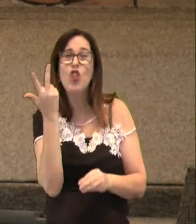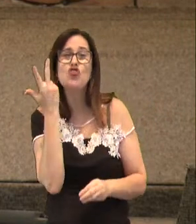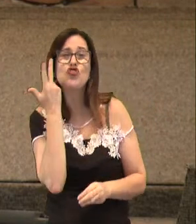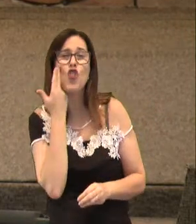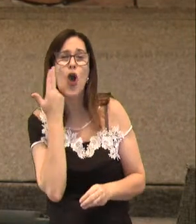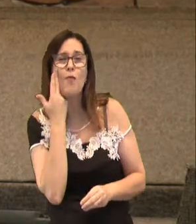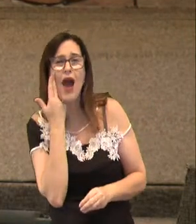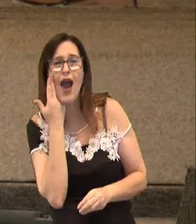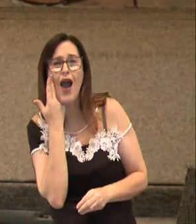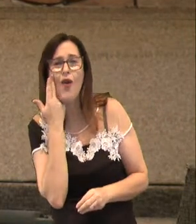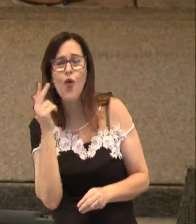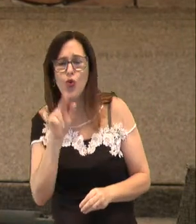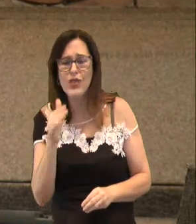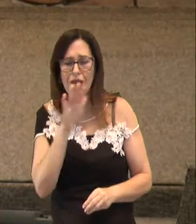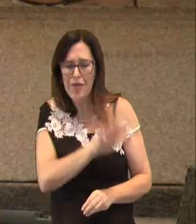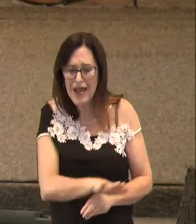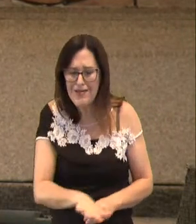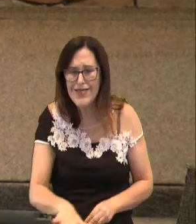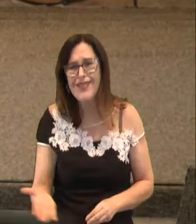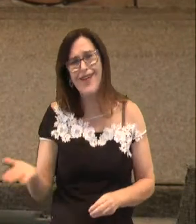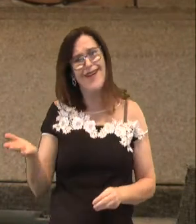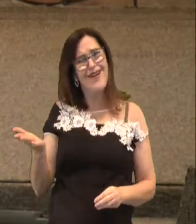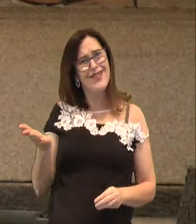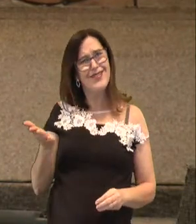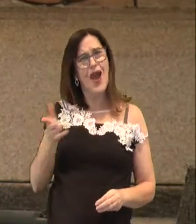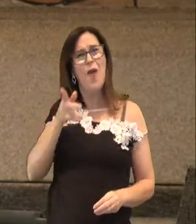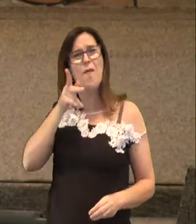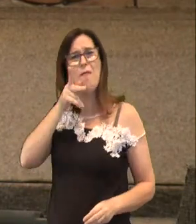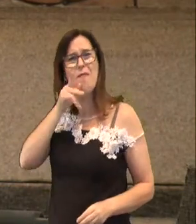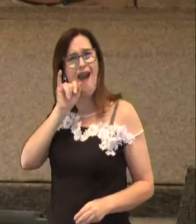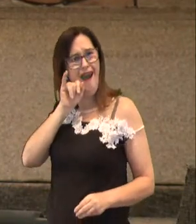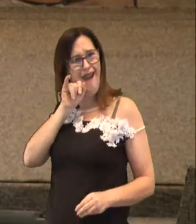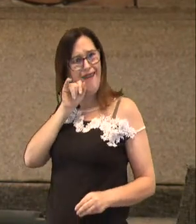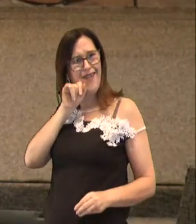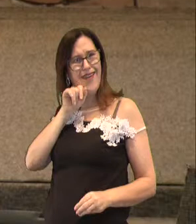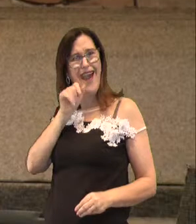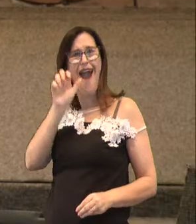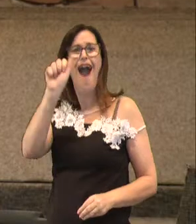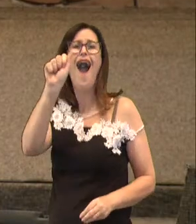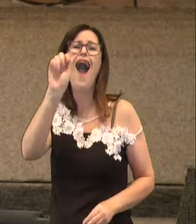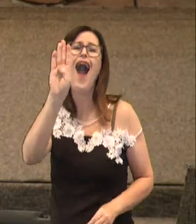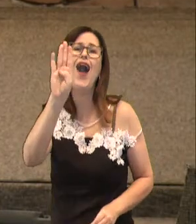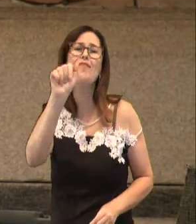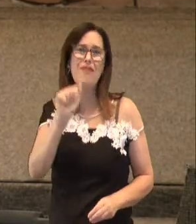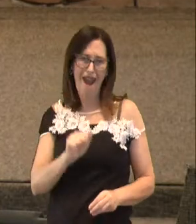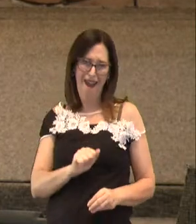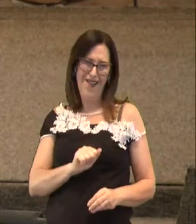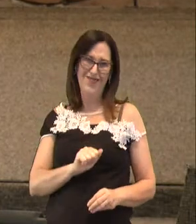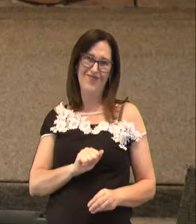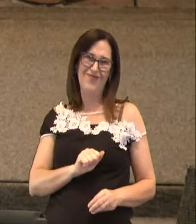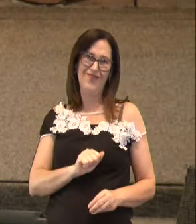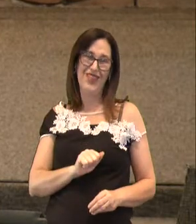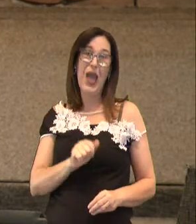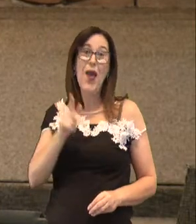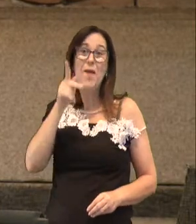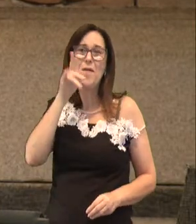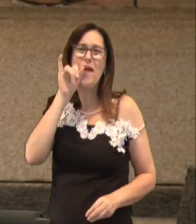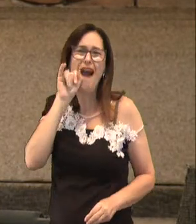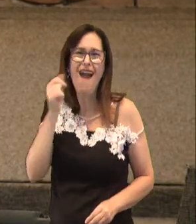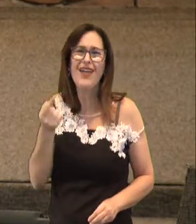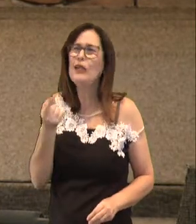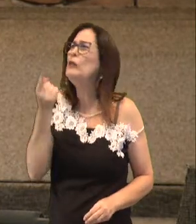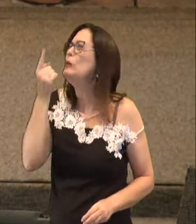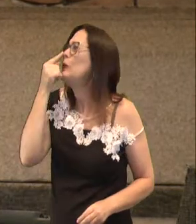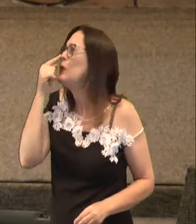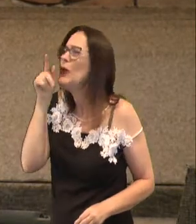pelas crianças para se referir ao Pai. Abba, portanto, se refere ao Pai como